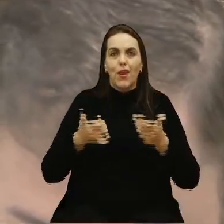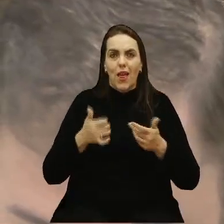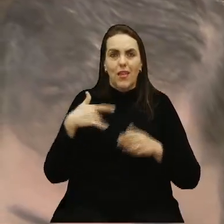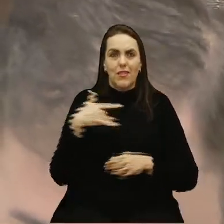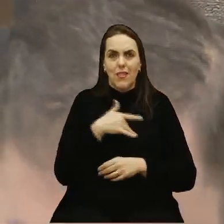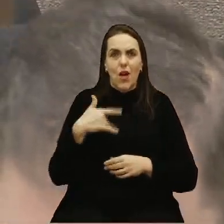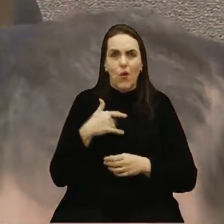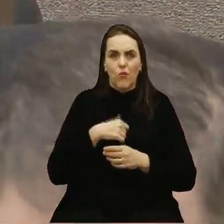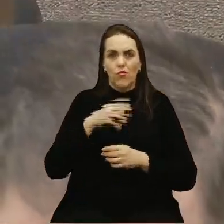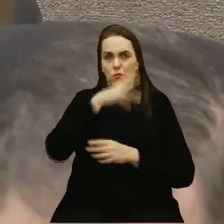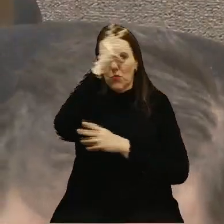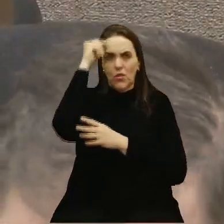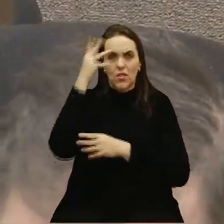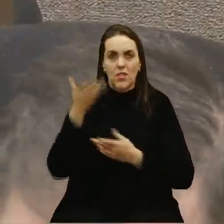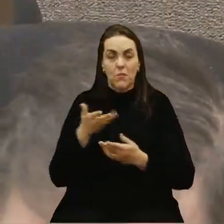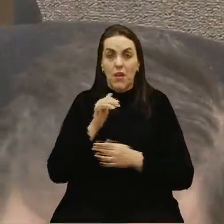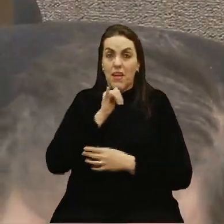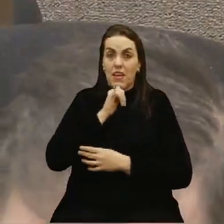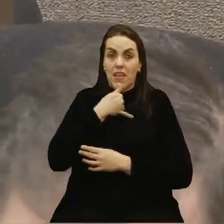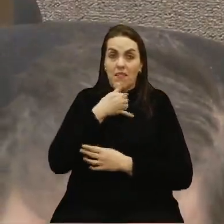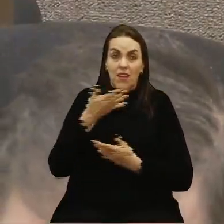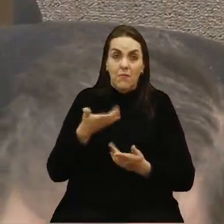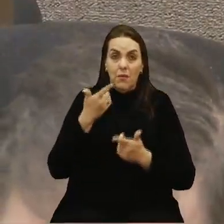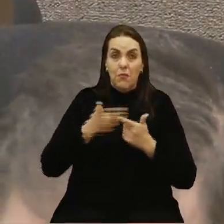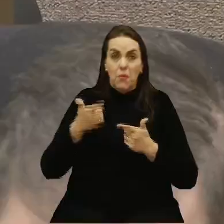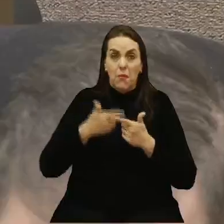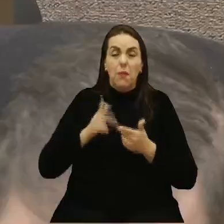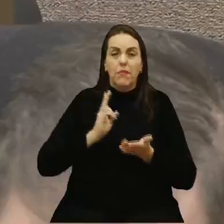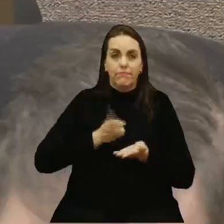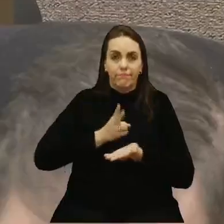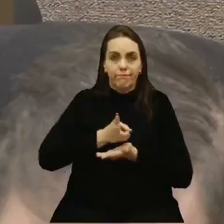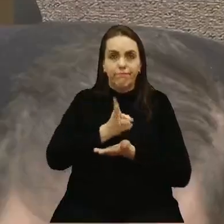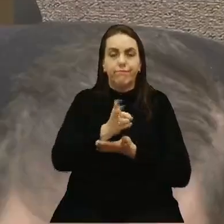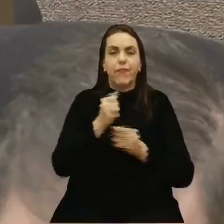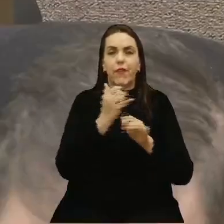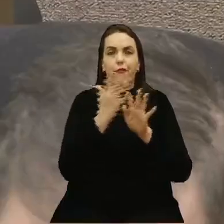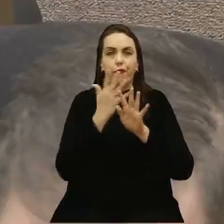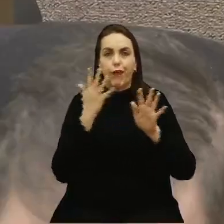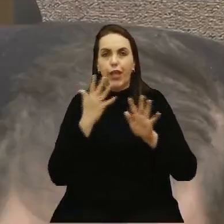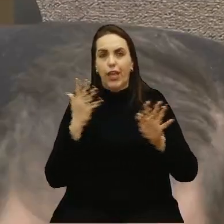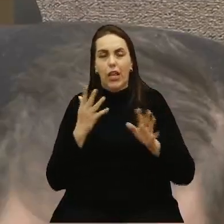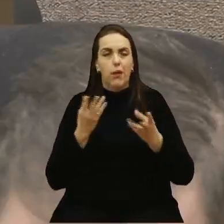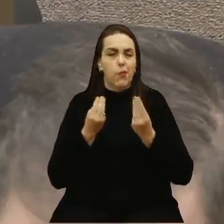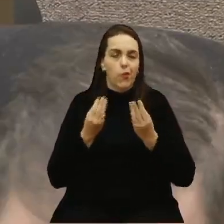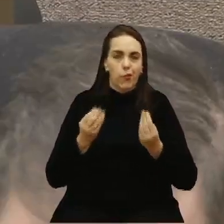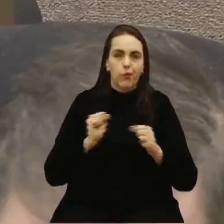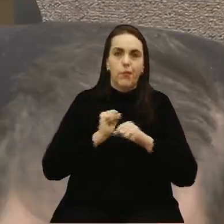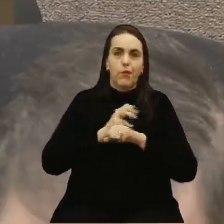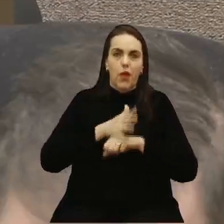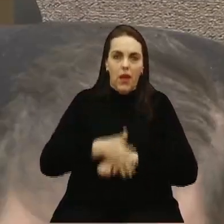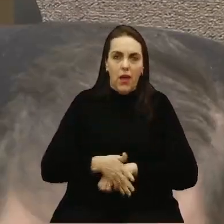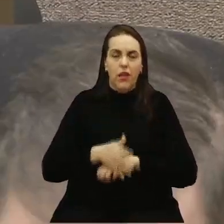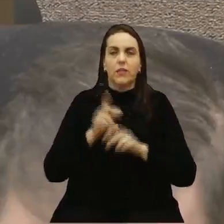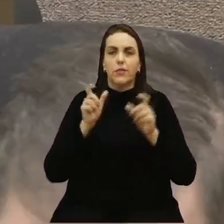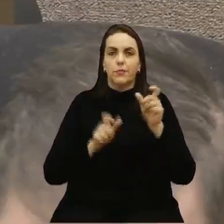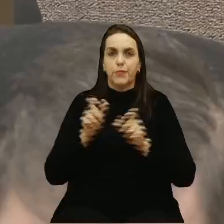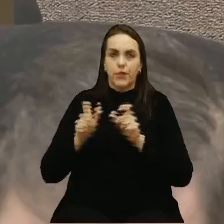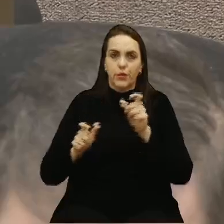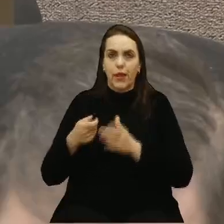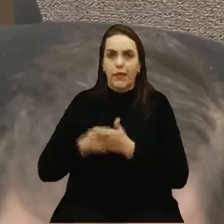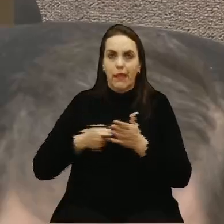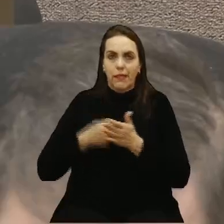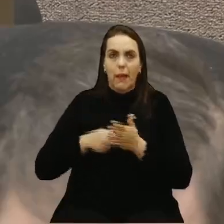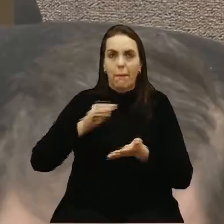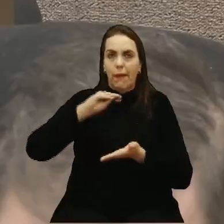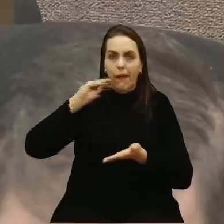saúde no nosso município? E, infelizmente, os problemas se repetem. As filas quilométricas desde a madrugada, as pessoas tentando